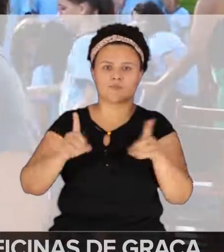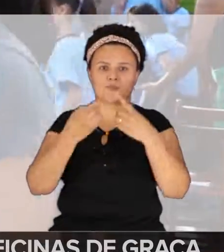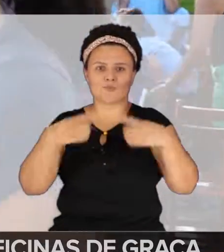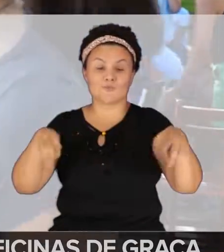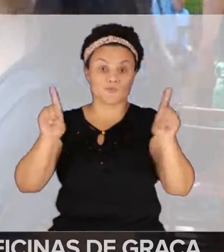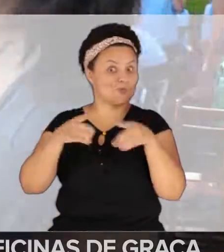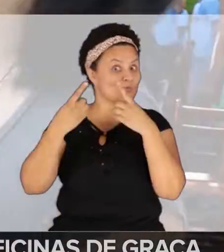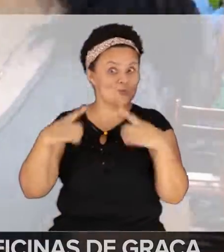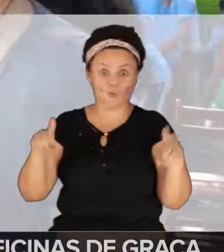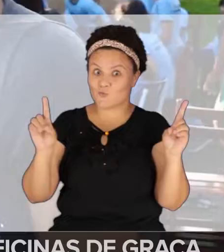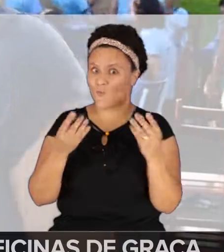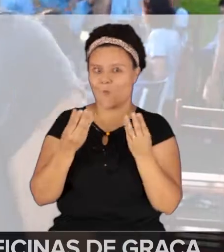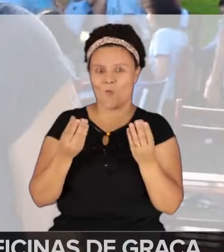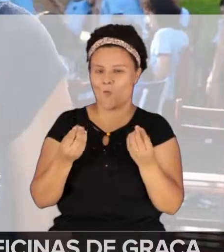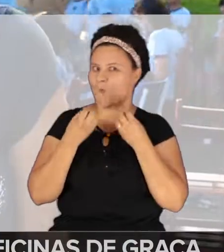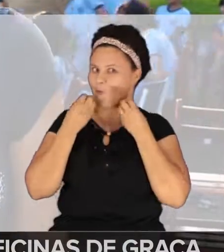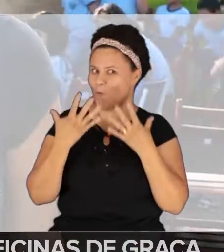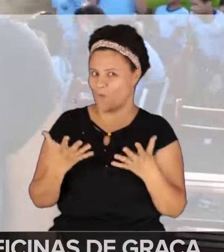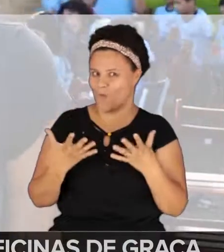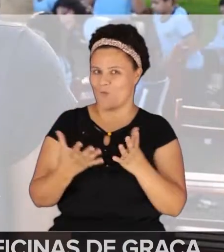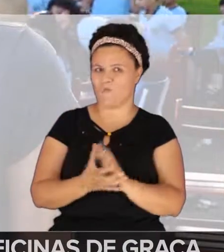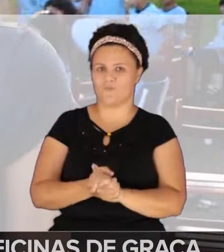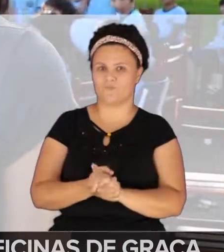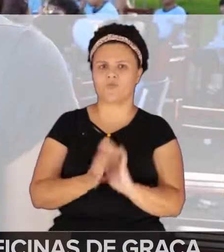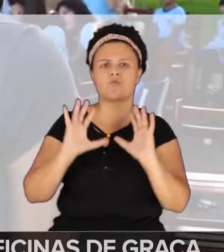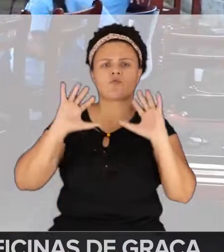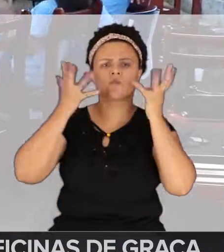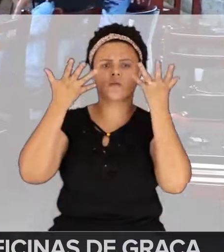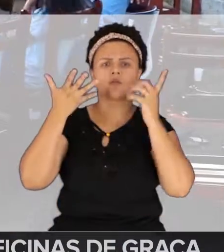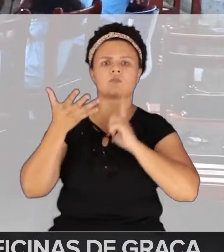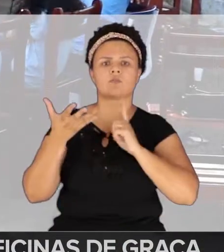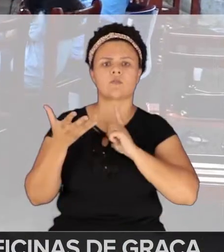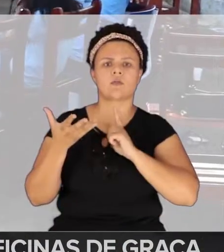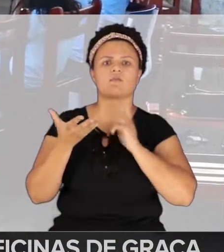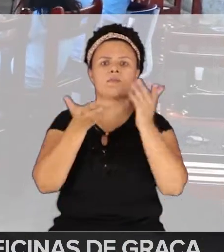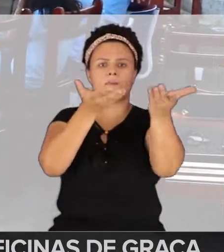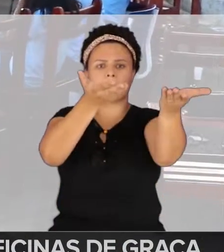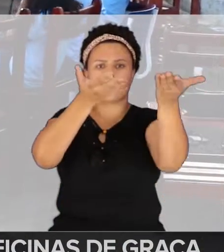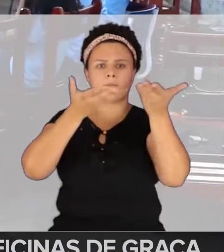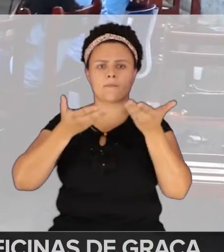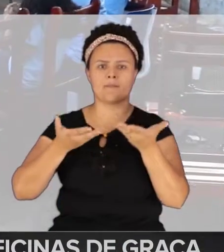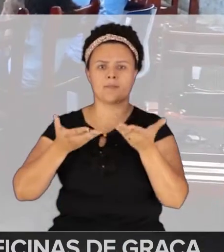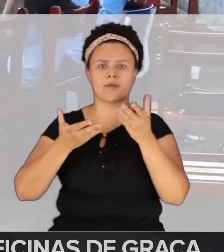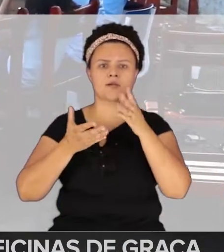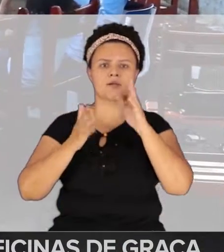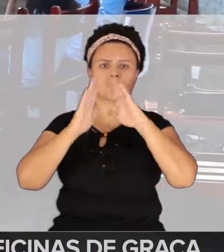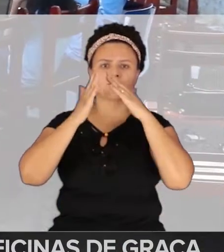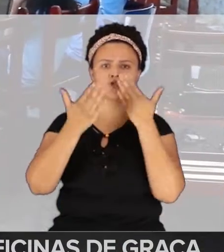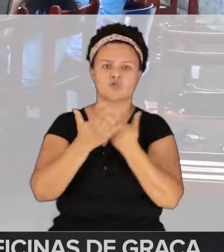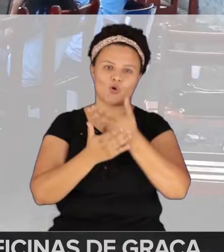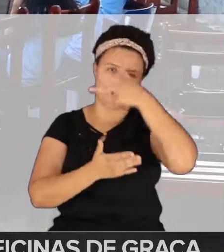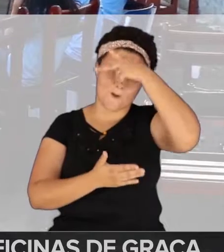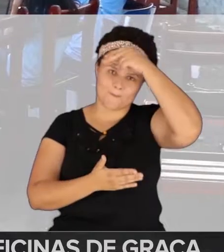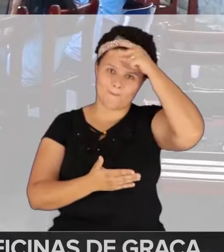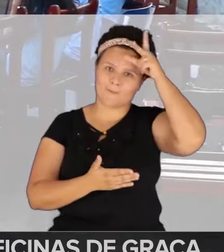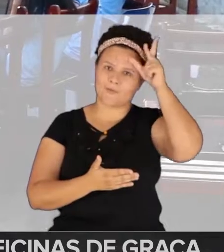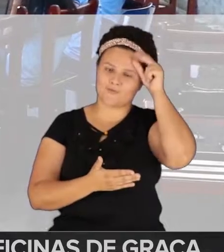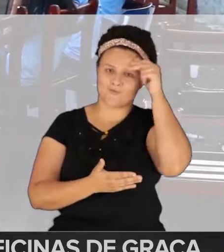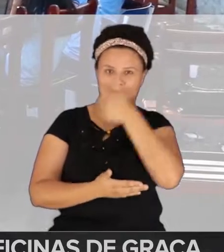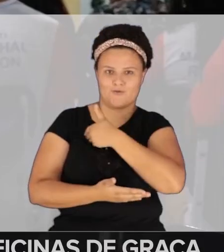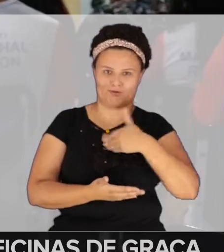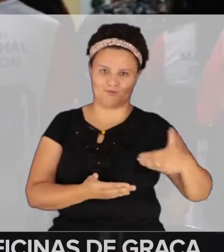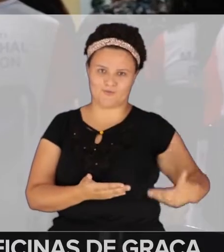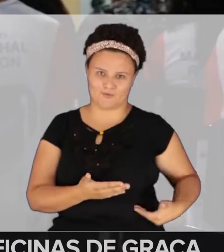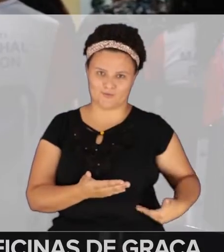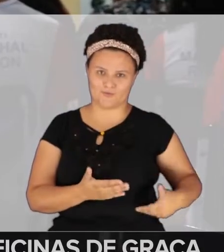jogos, música, muito bom. O evento contou com a participação de algumas escolas públicas, como